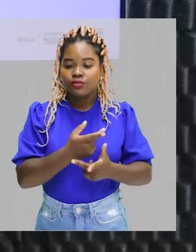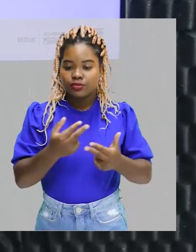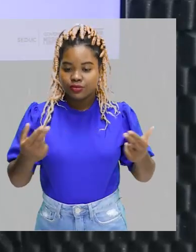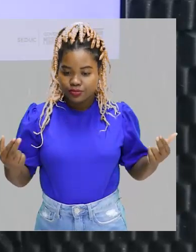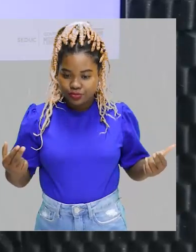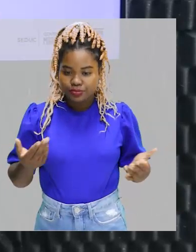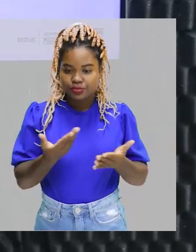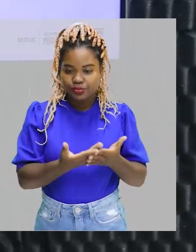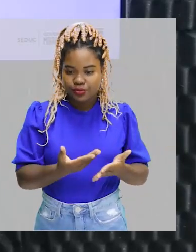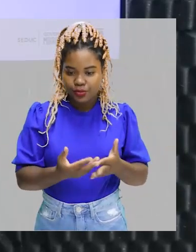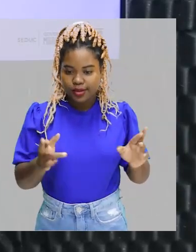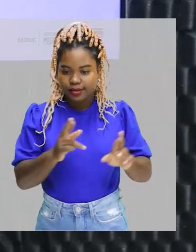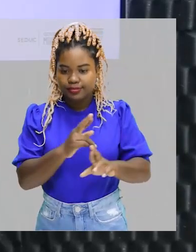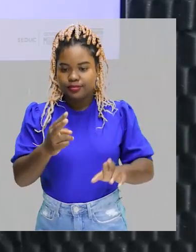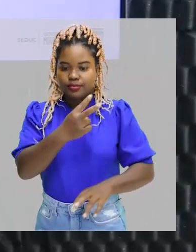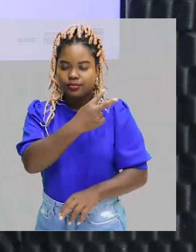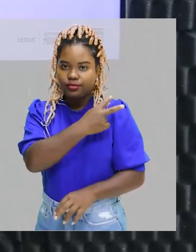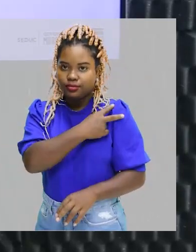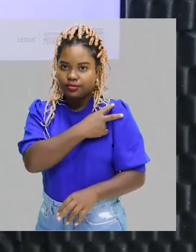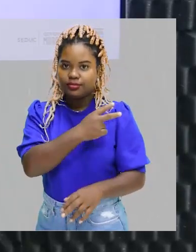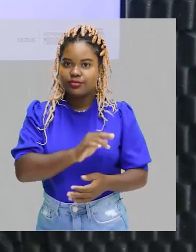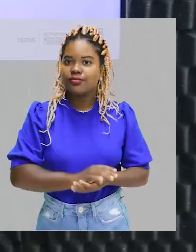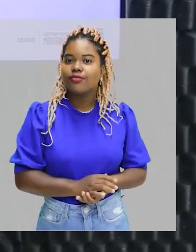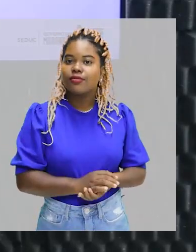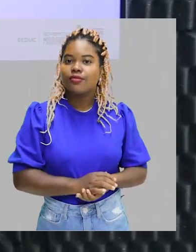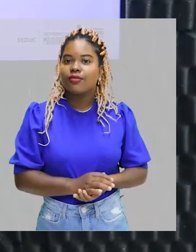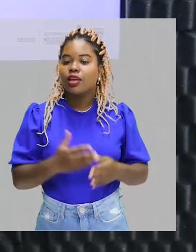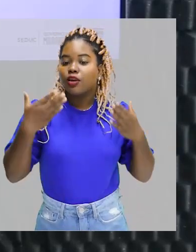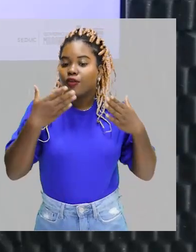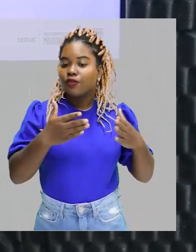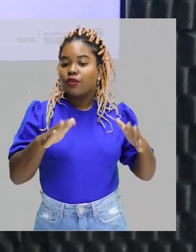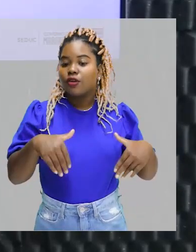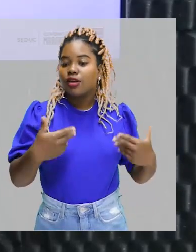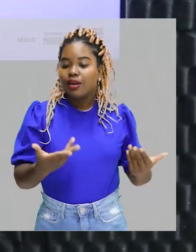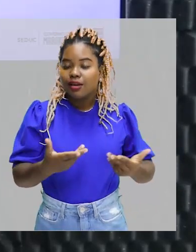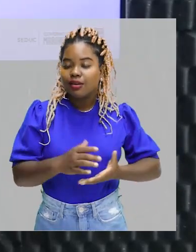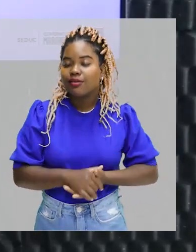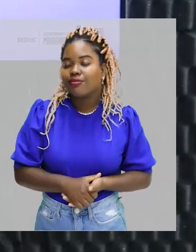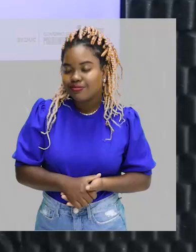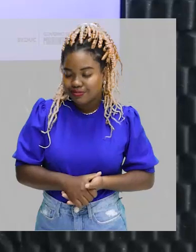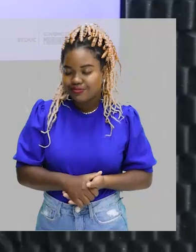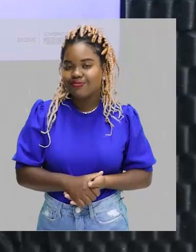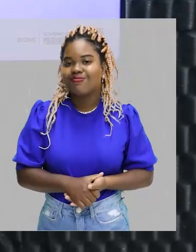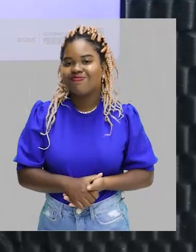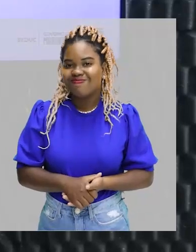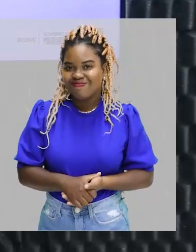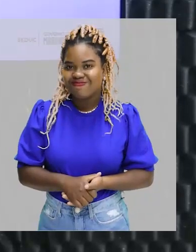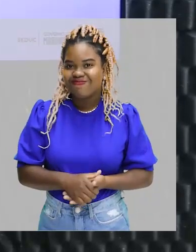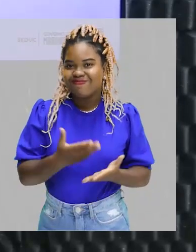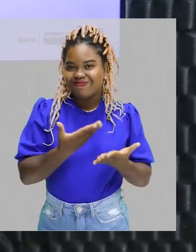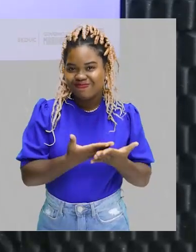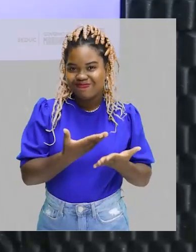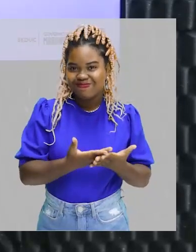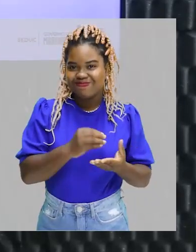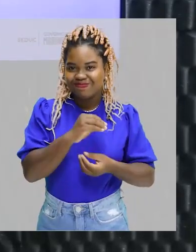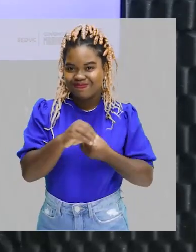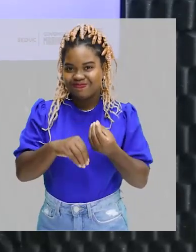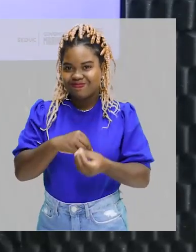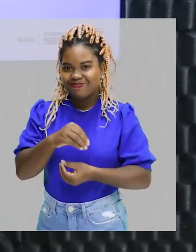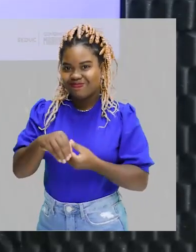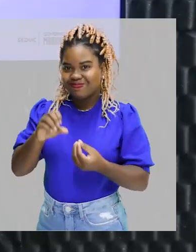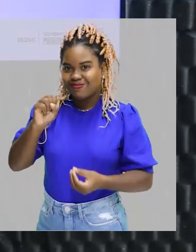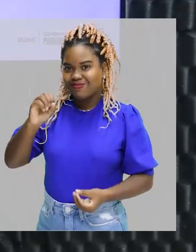relacionadas ao segundo ano do ensino médio. Estamos trabalhando o estudo das soluções.